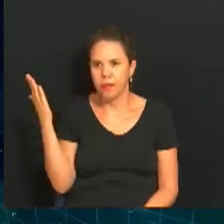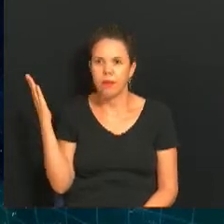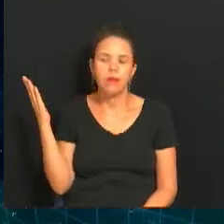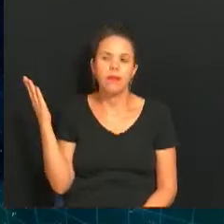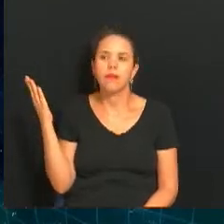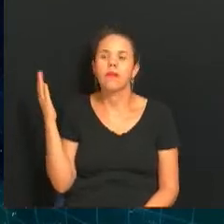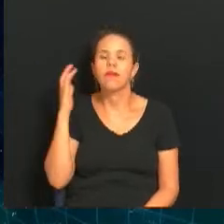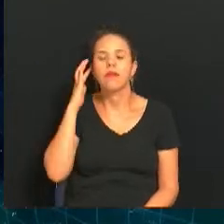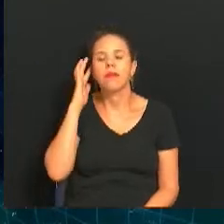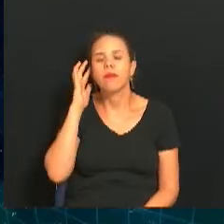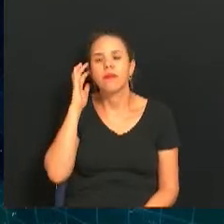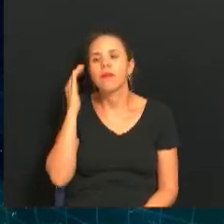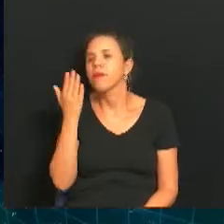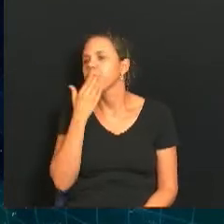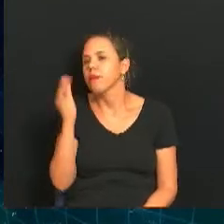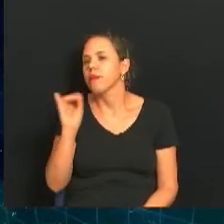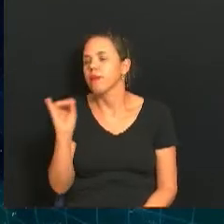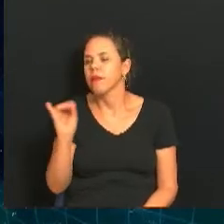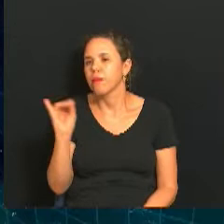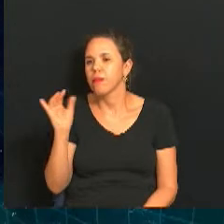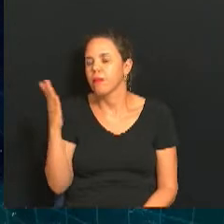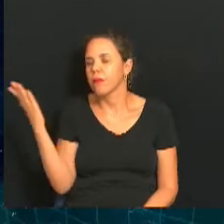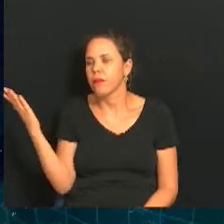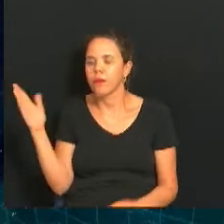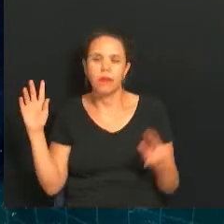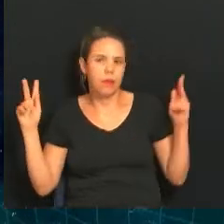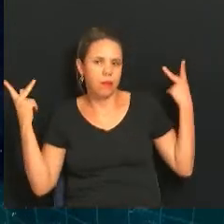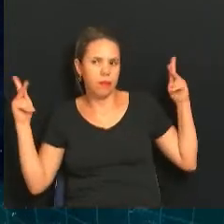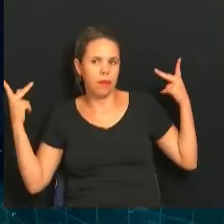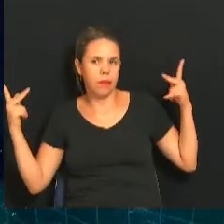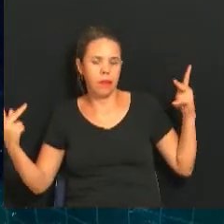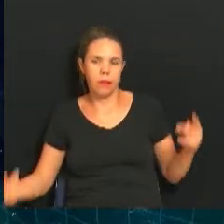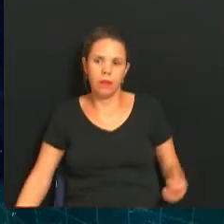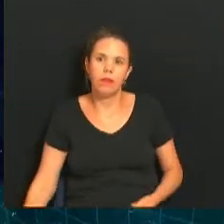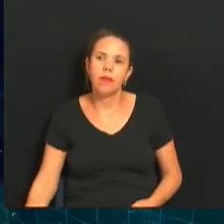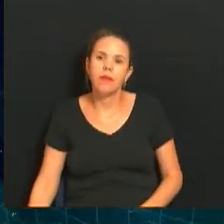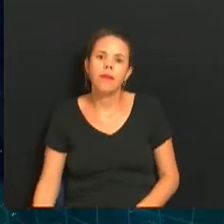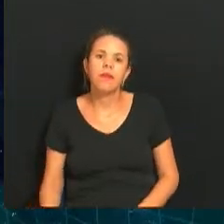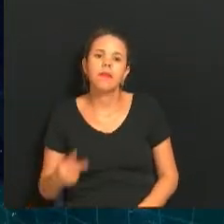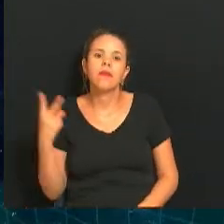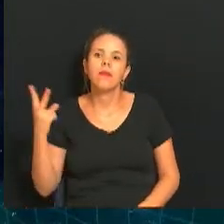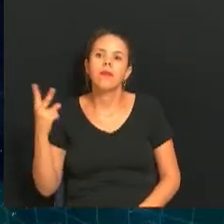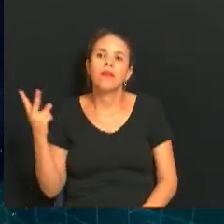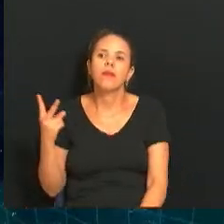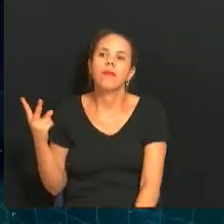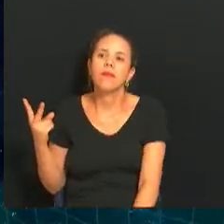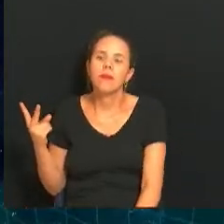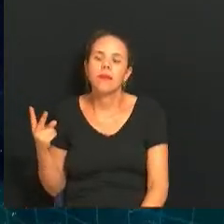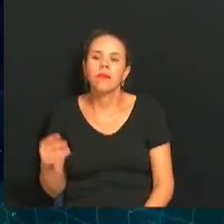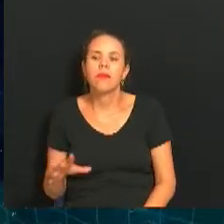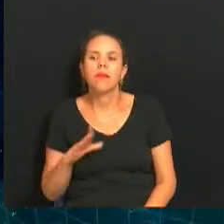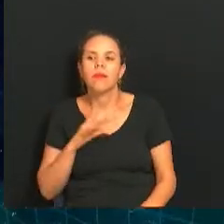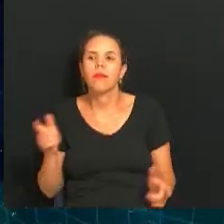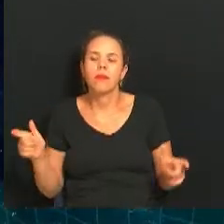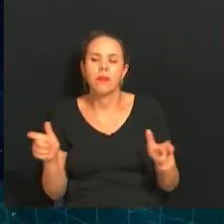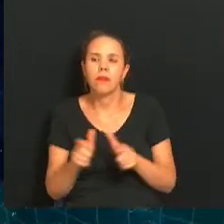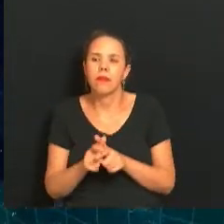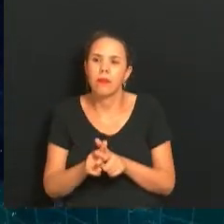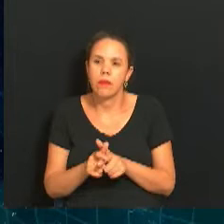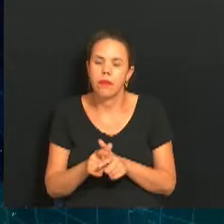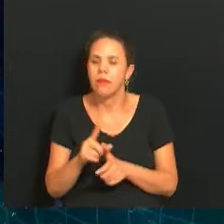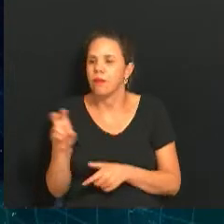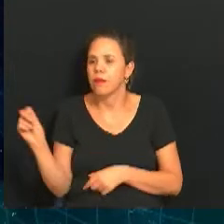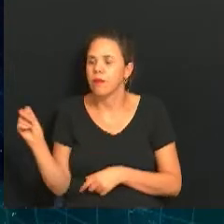Oeste, 872, Indaiatuba, 840, Hortolândia, 796. E agora os municípios com menos de